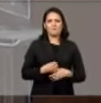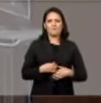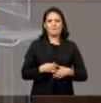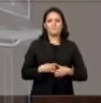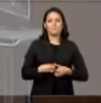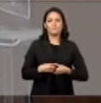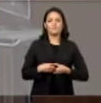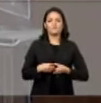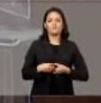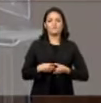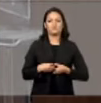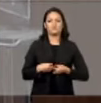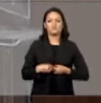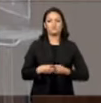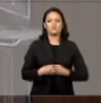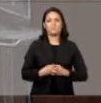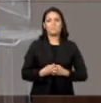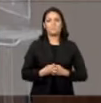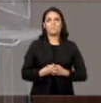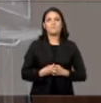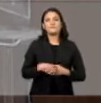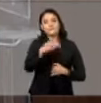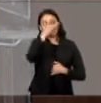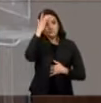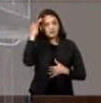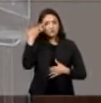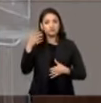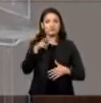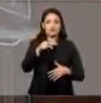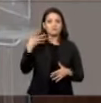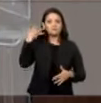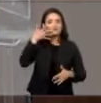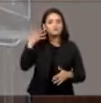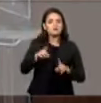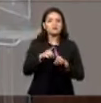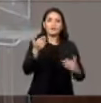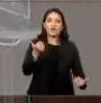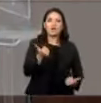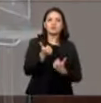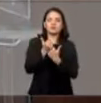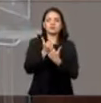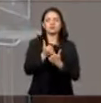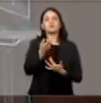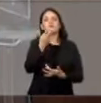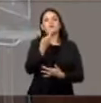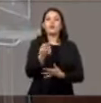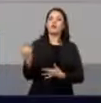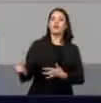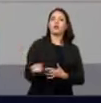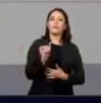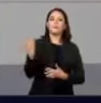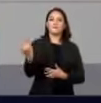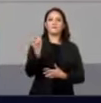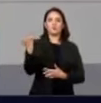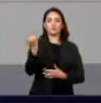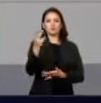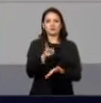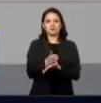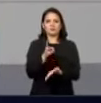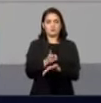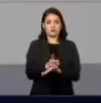expositores e assistentes, para dizer da importância, da relevância, não só para o